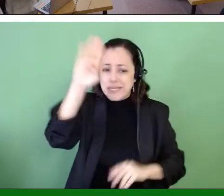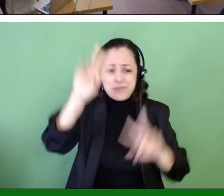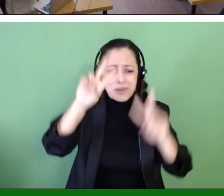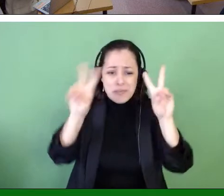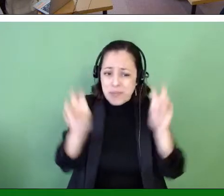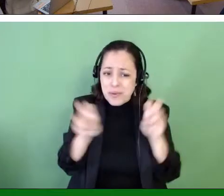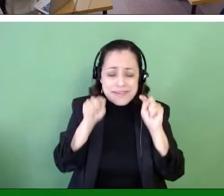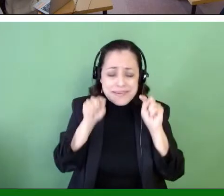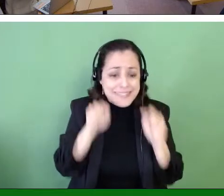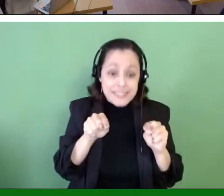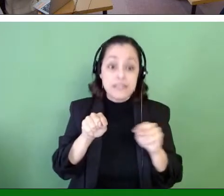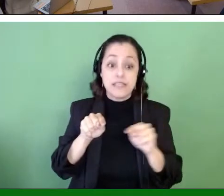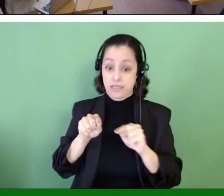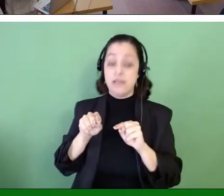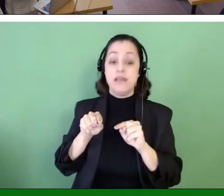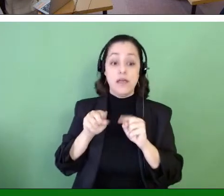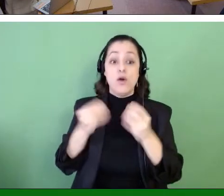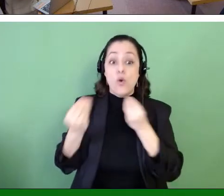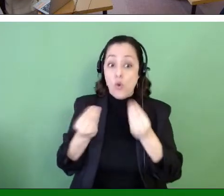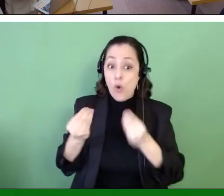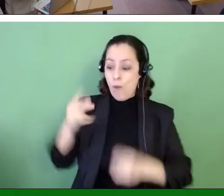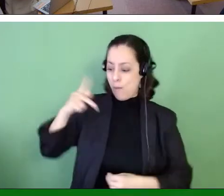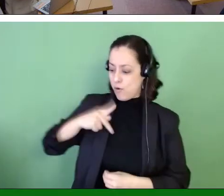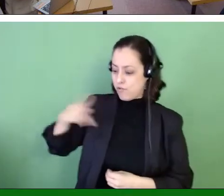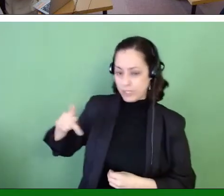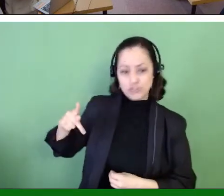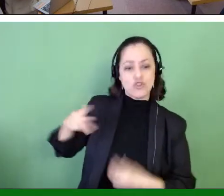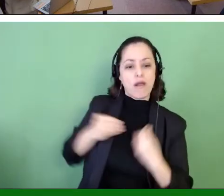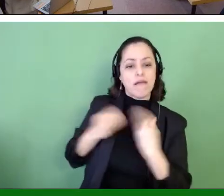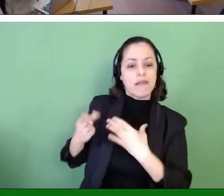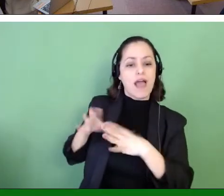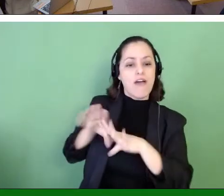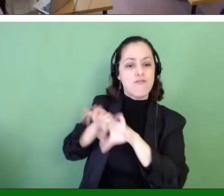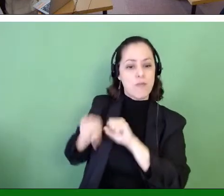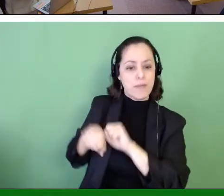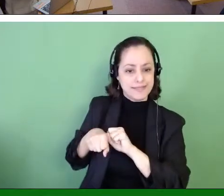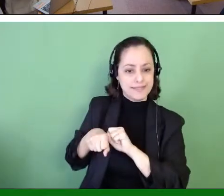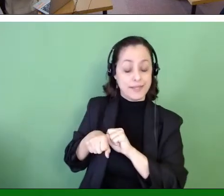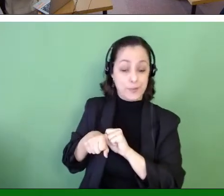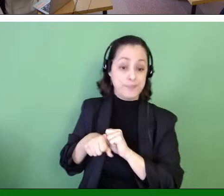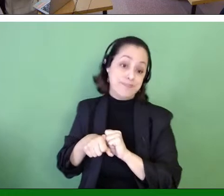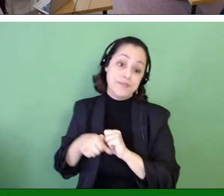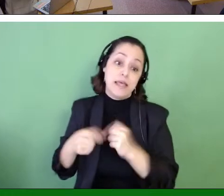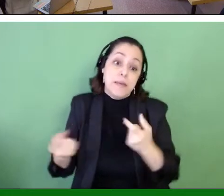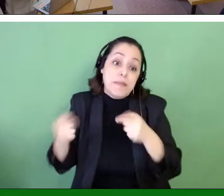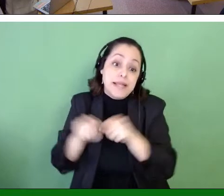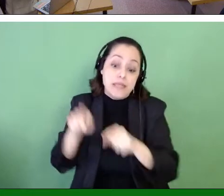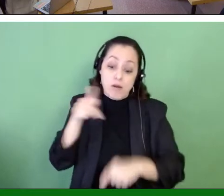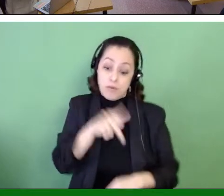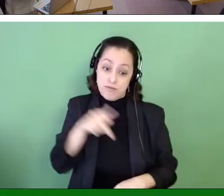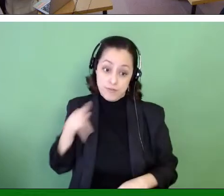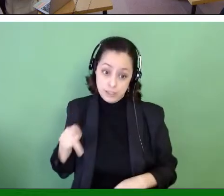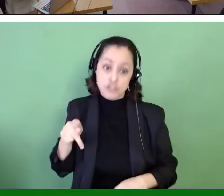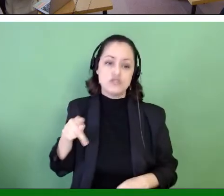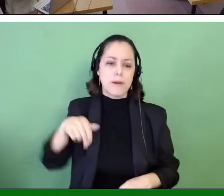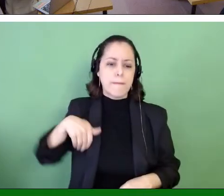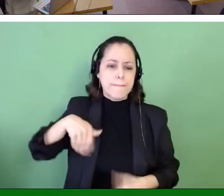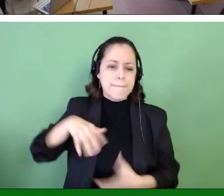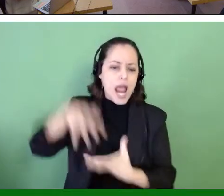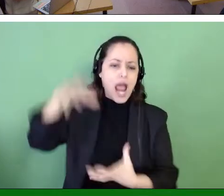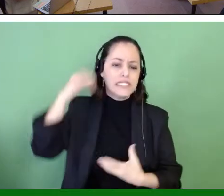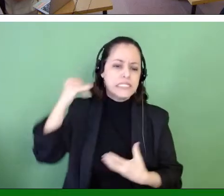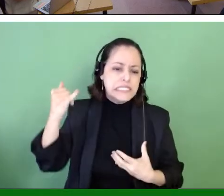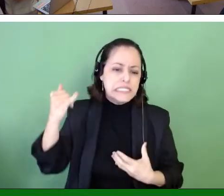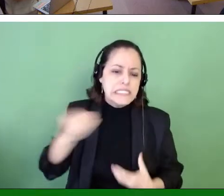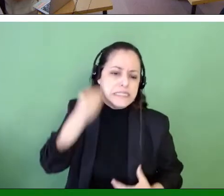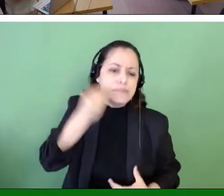em pensar sobre isso. E talvez trazer parcerias com professores que já têm mais experiência no ensino de tradução e interpretação e tentar